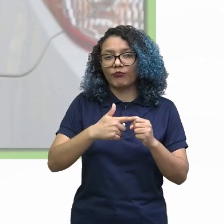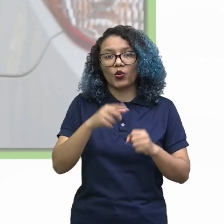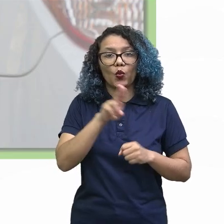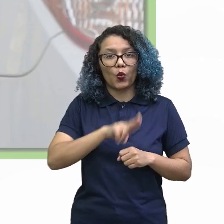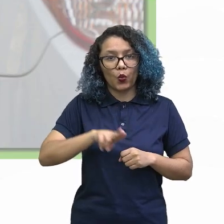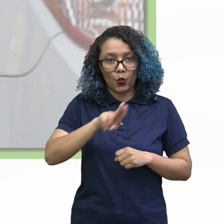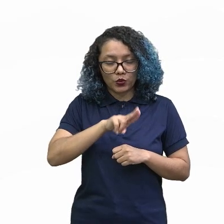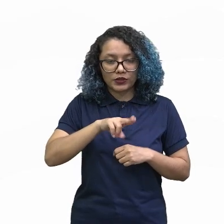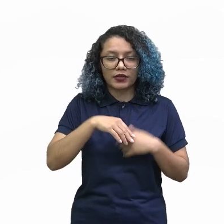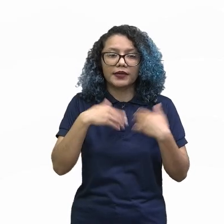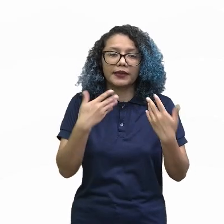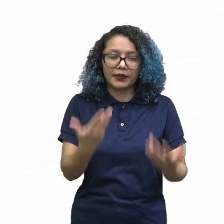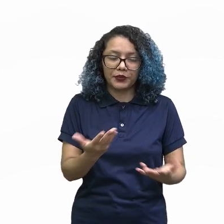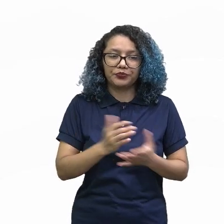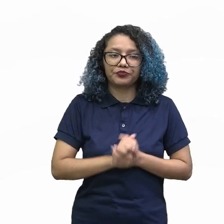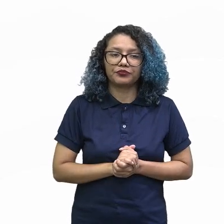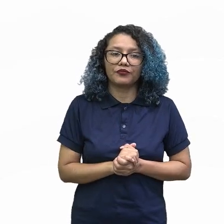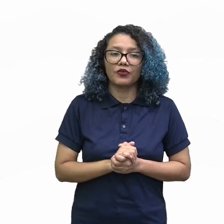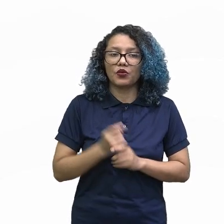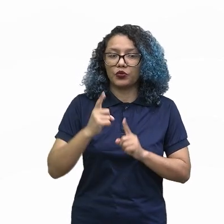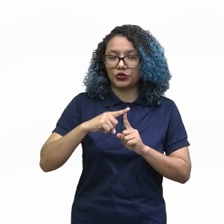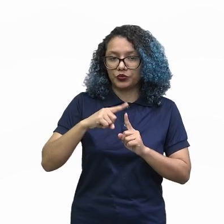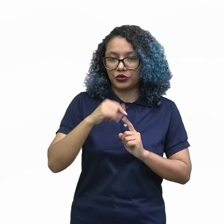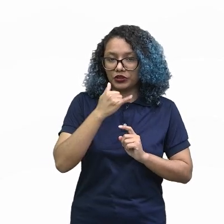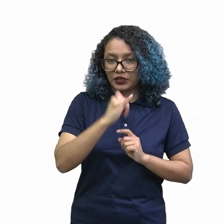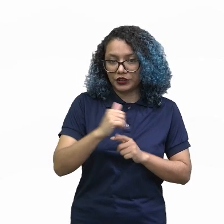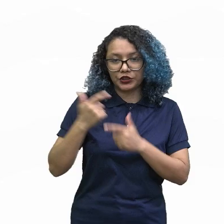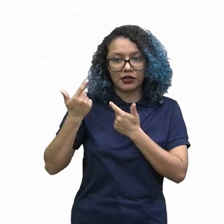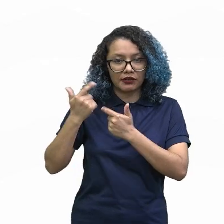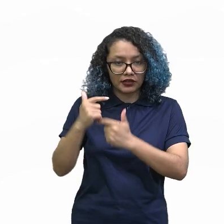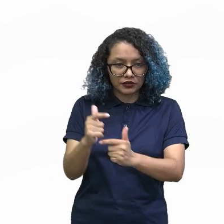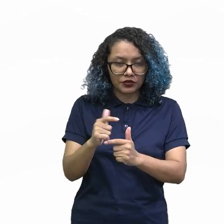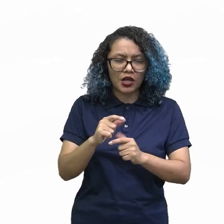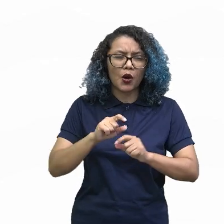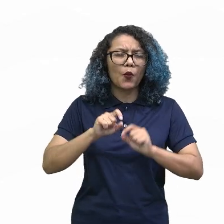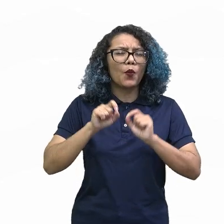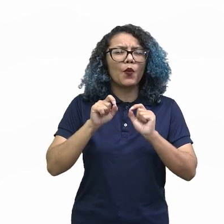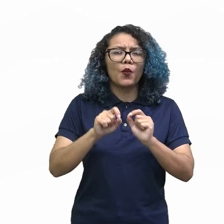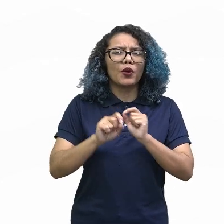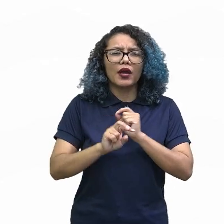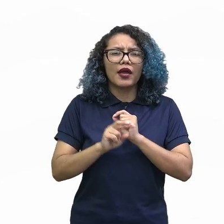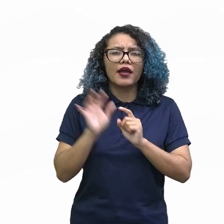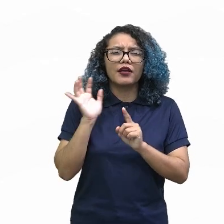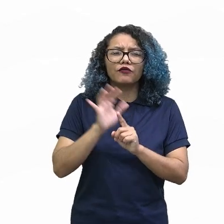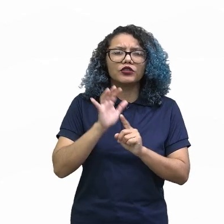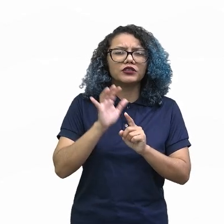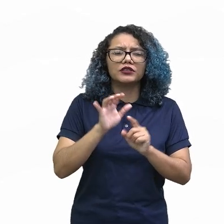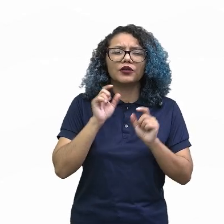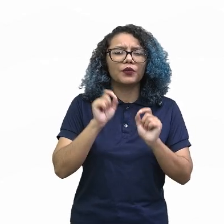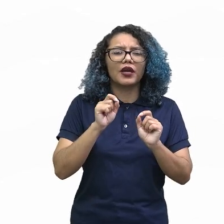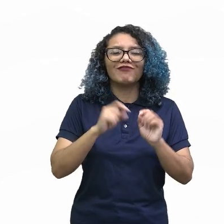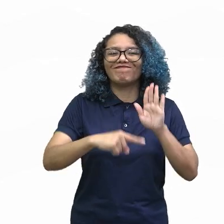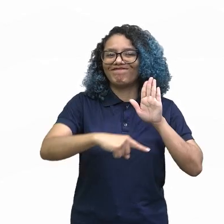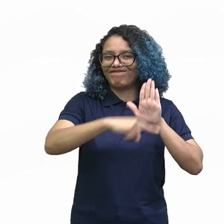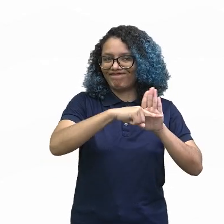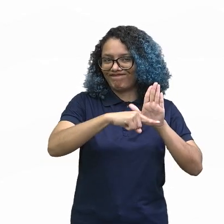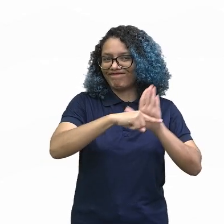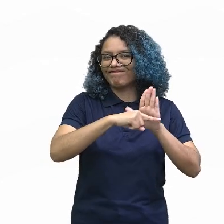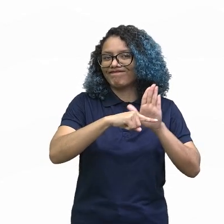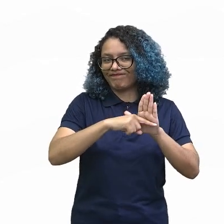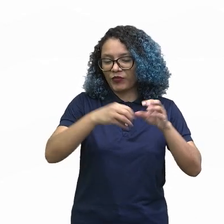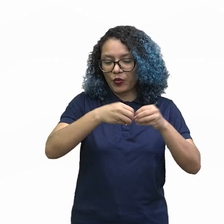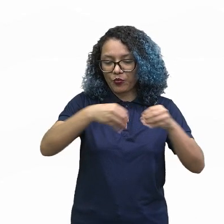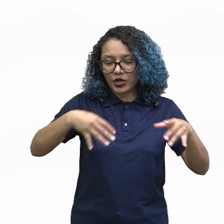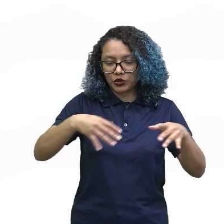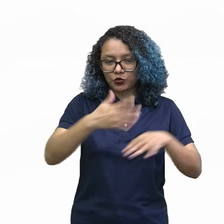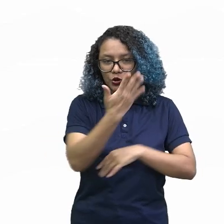as fontes de energia convencionais têm causado grandes impactos negativos ao meio ambiente.